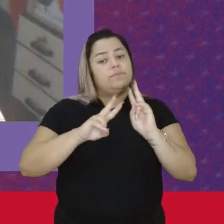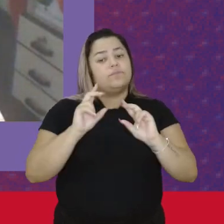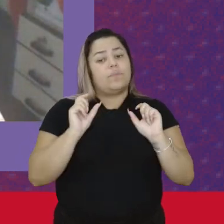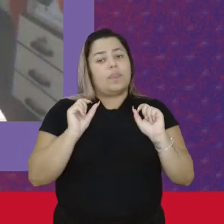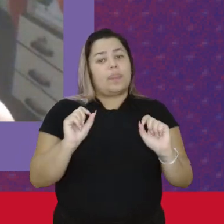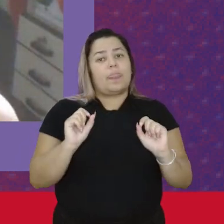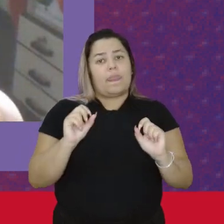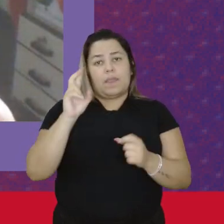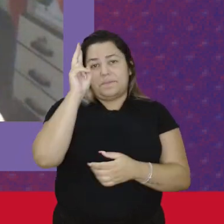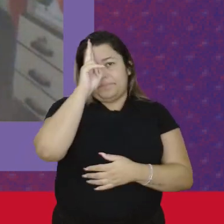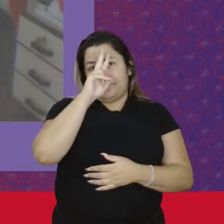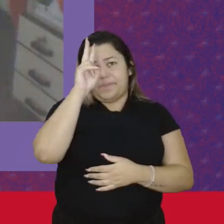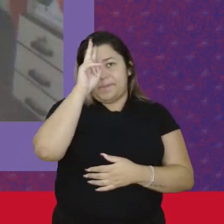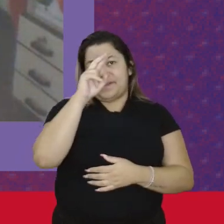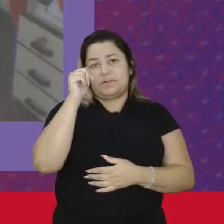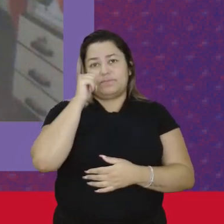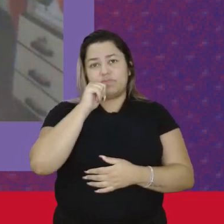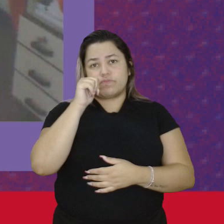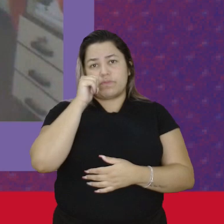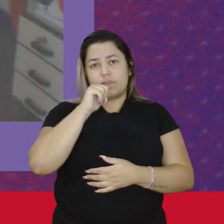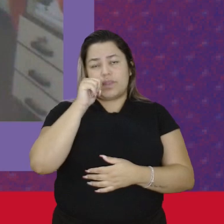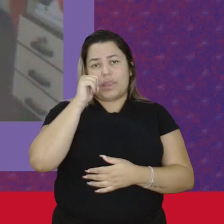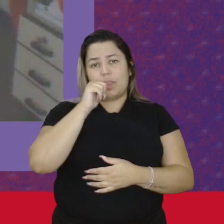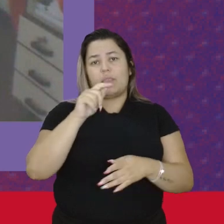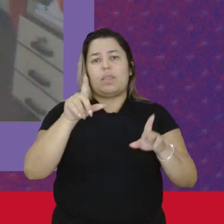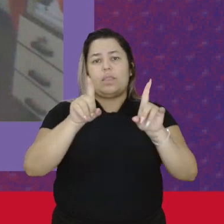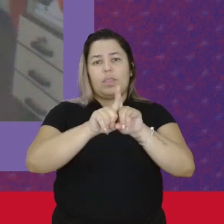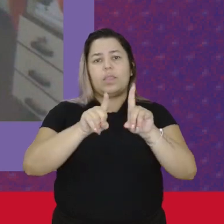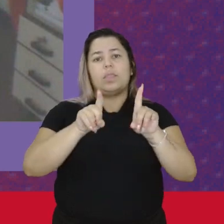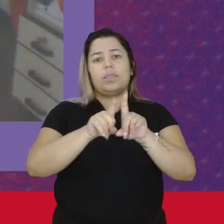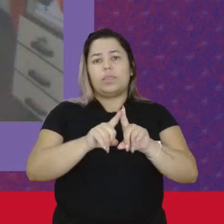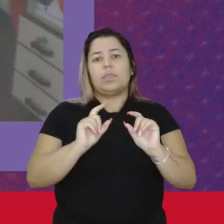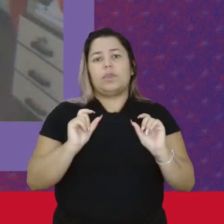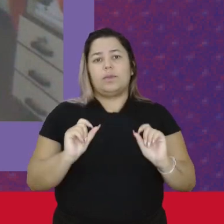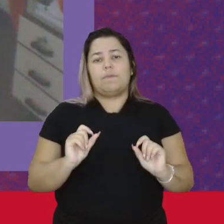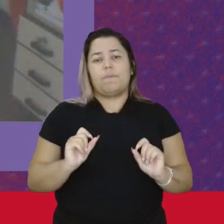a história das mulheres, né, eu